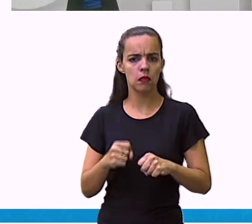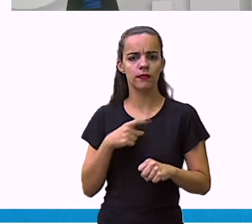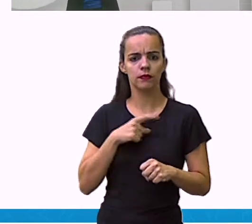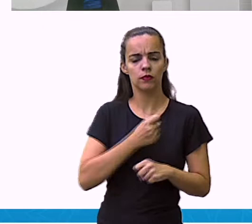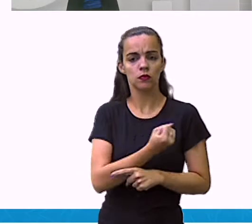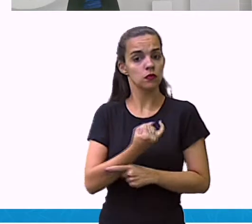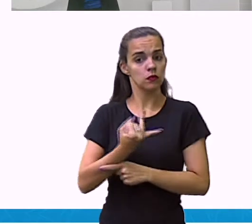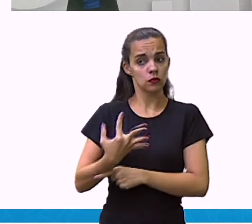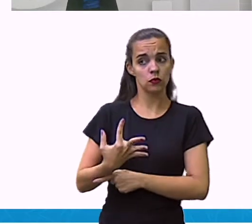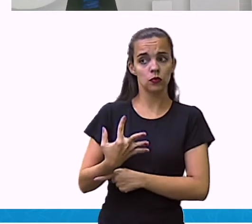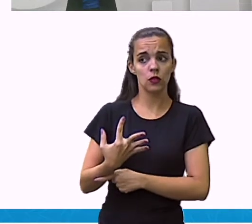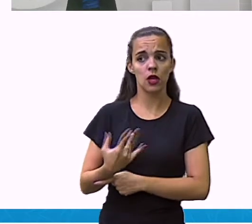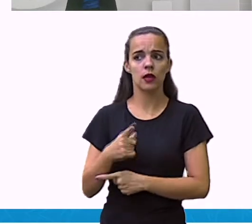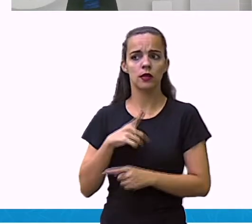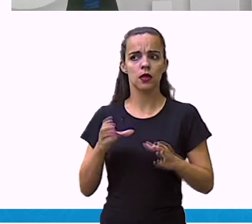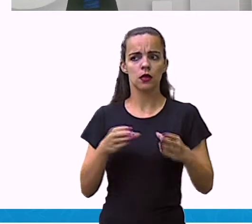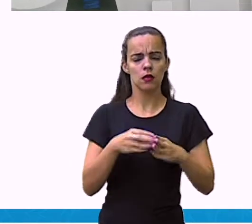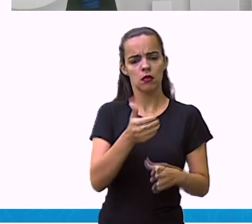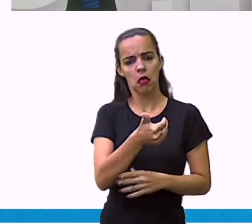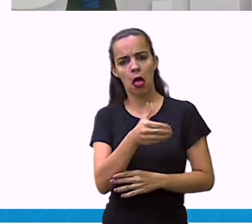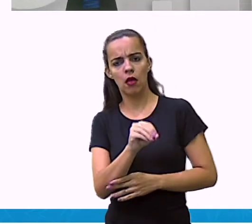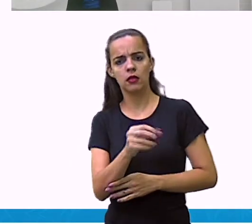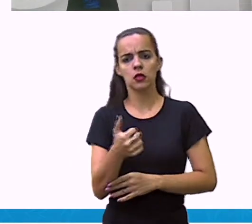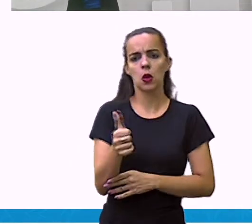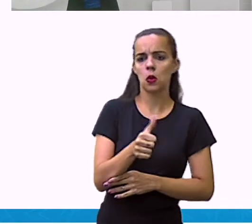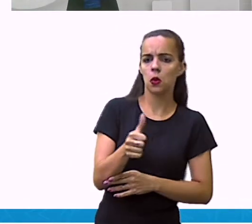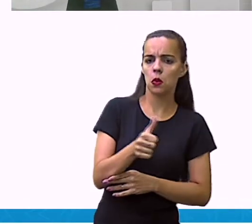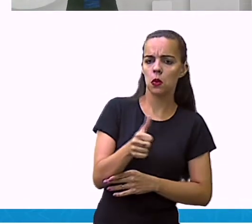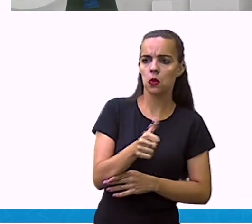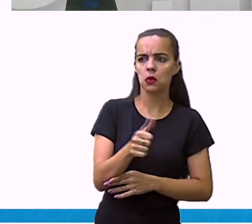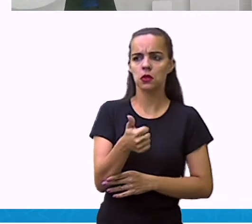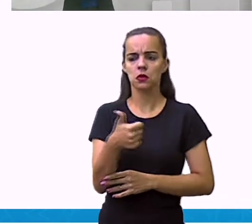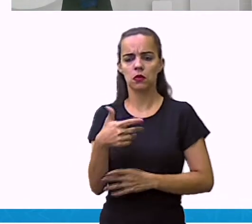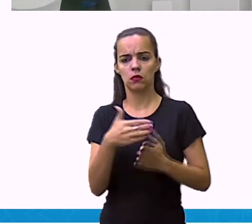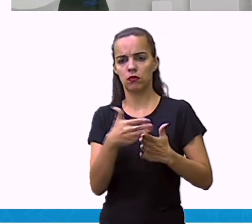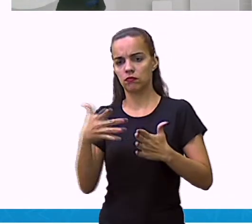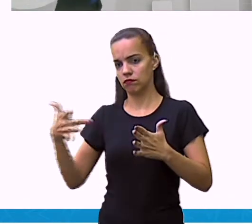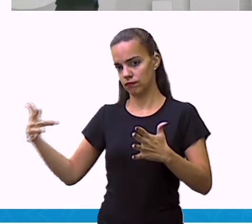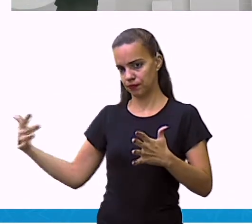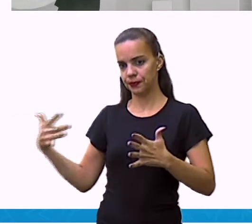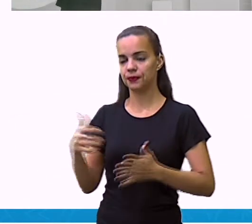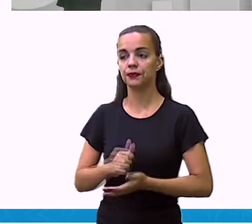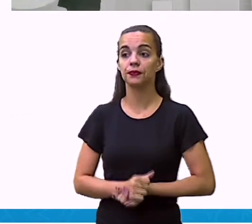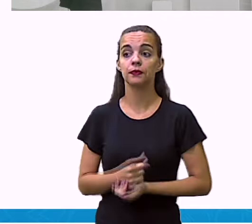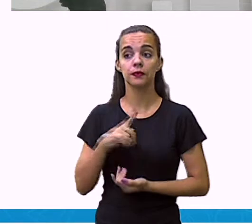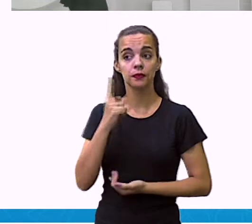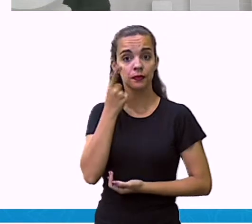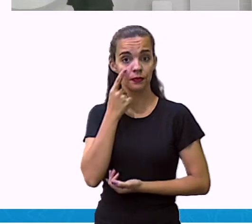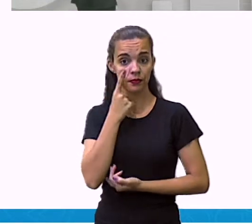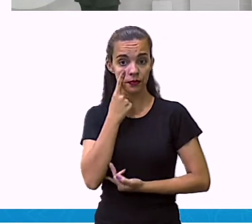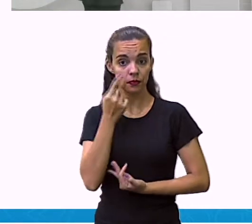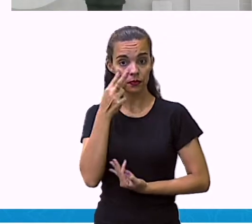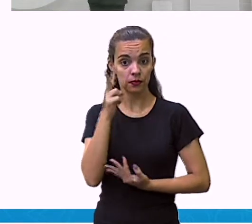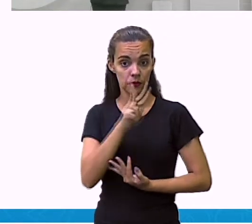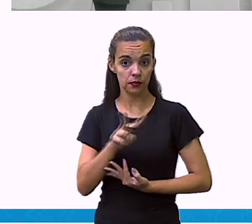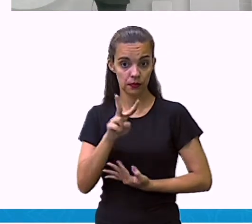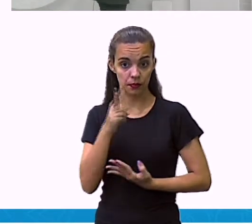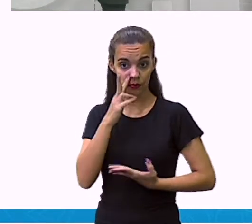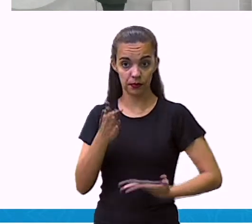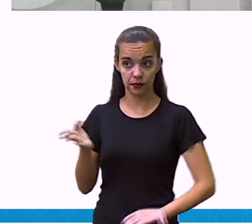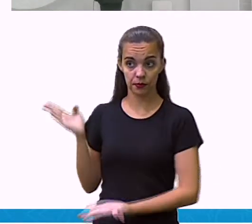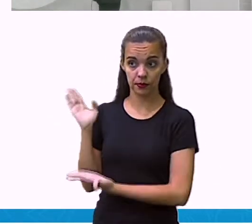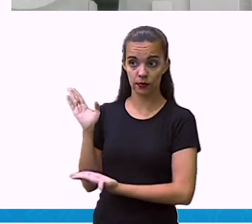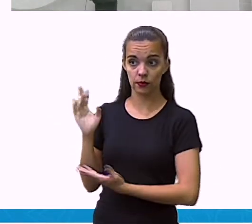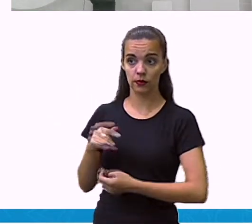desejada, como 10, 11 e assim por diante. Então, nós estaremos completando juntos